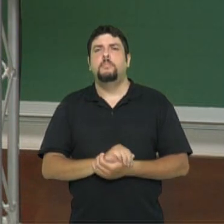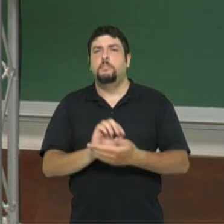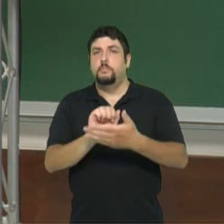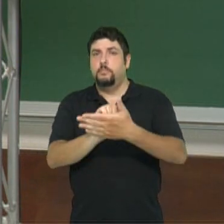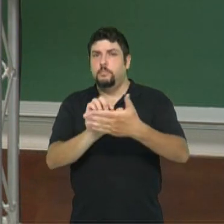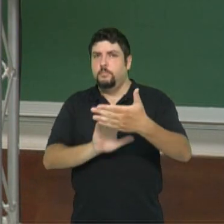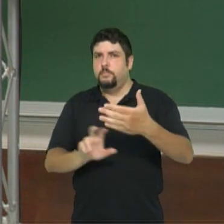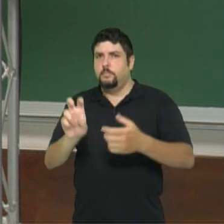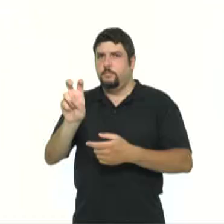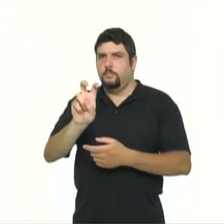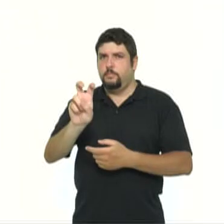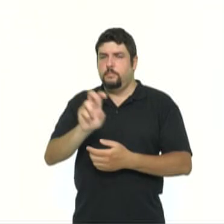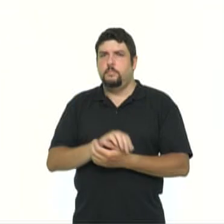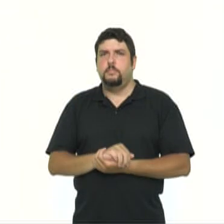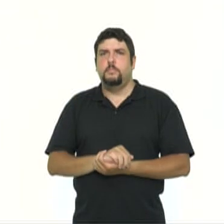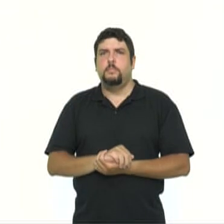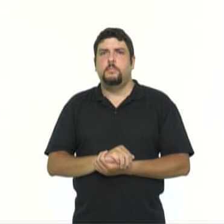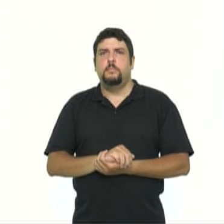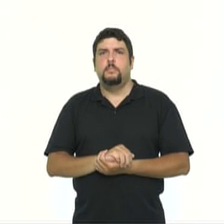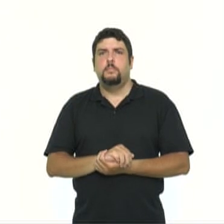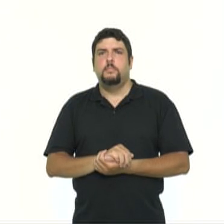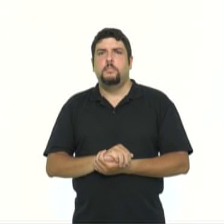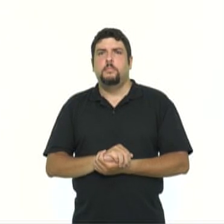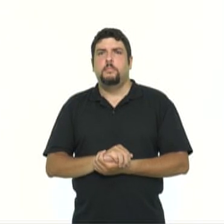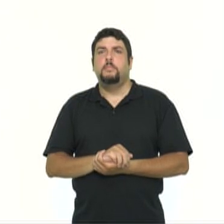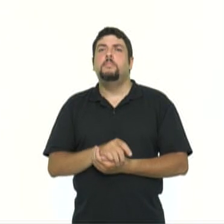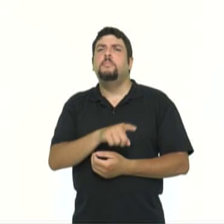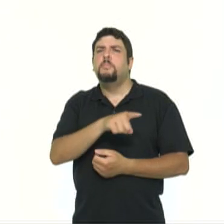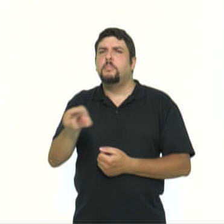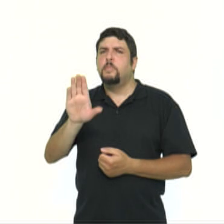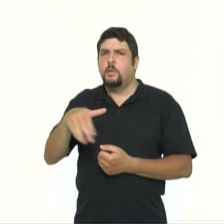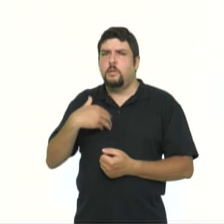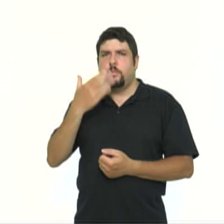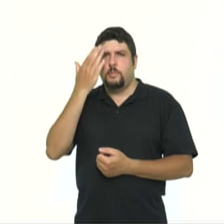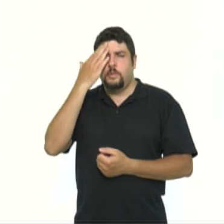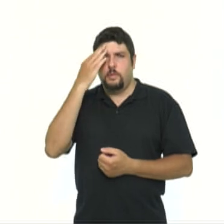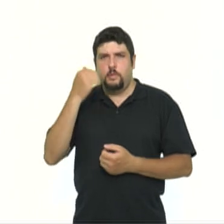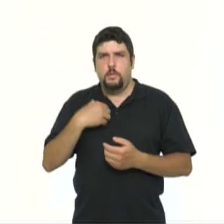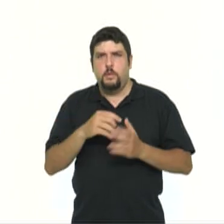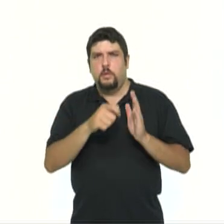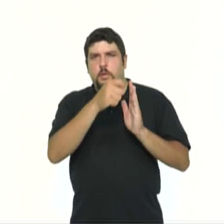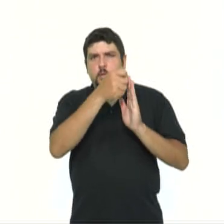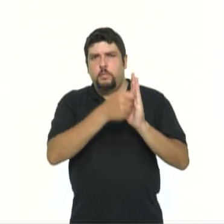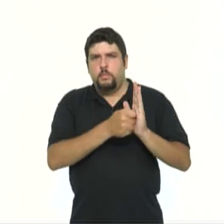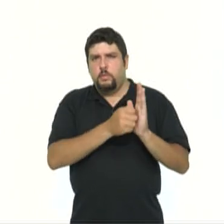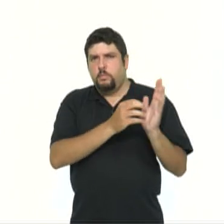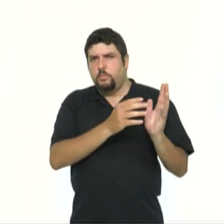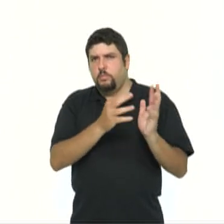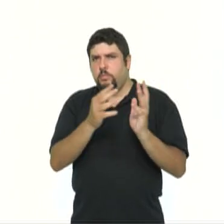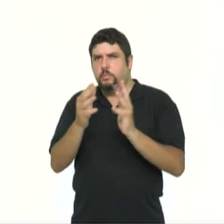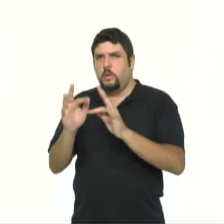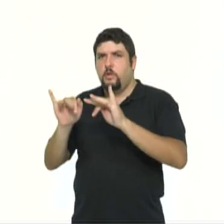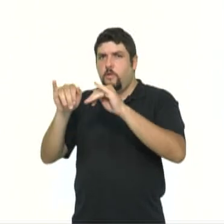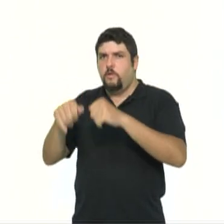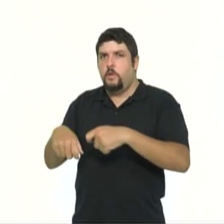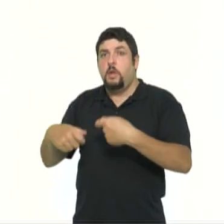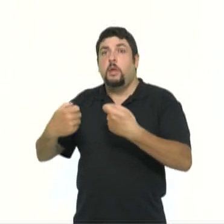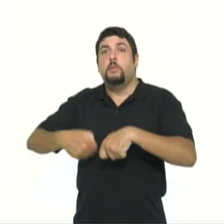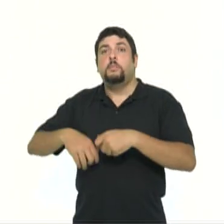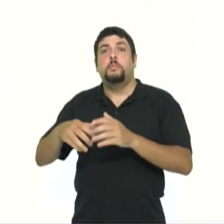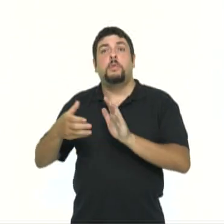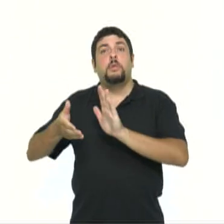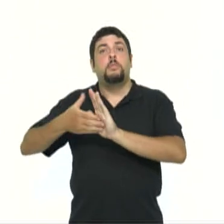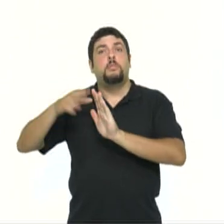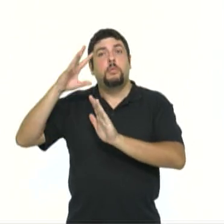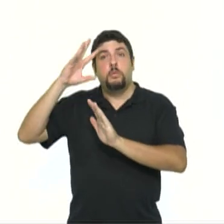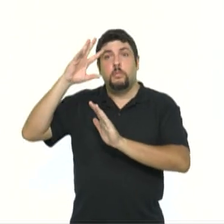Atividade 5. Como você já deve saber, ao final da redação deve haver uma solução para